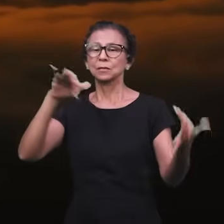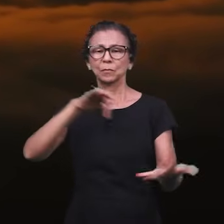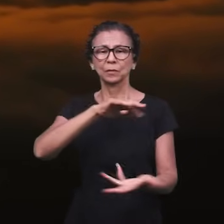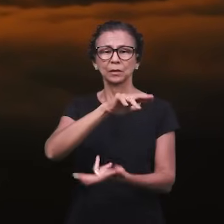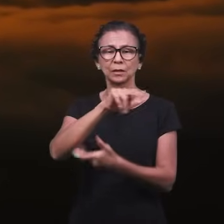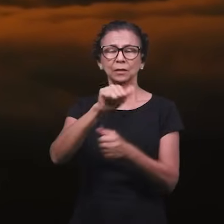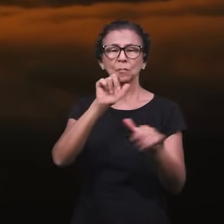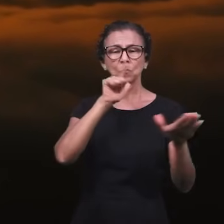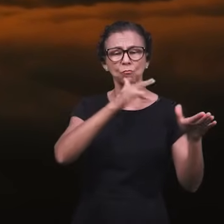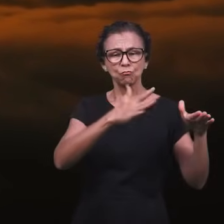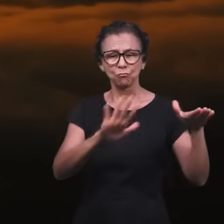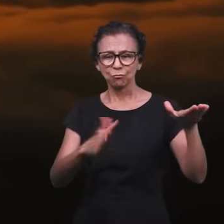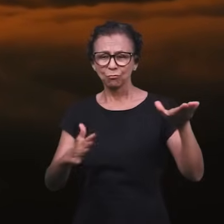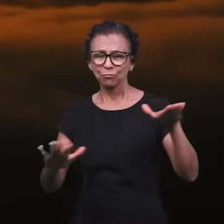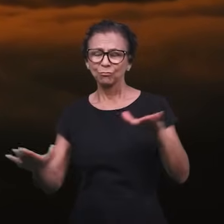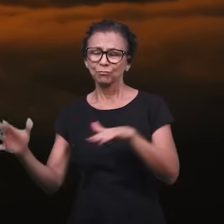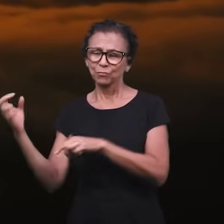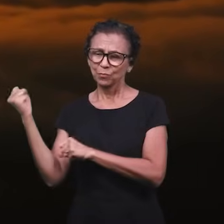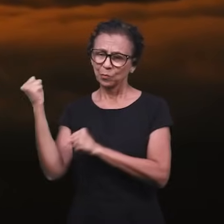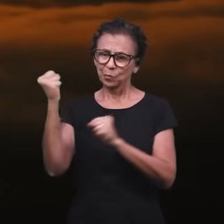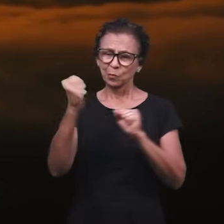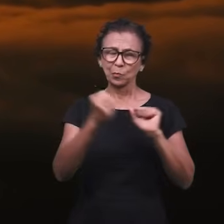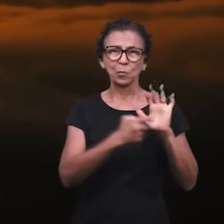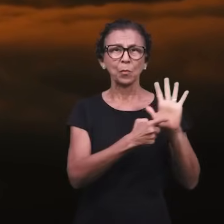sempre a